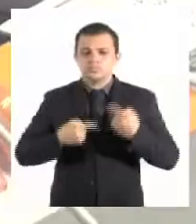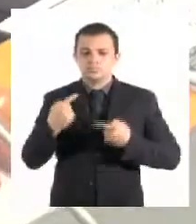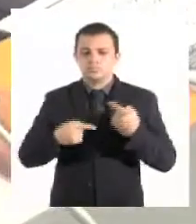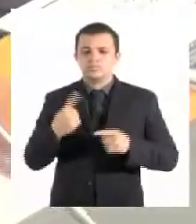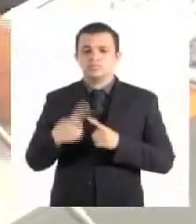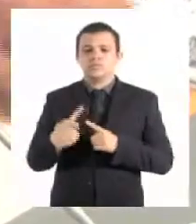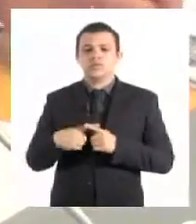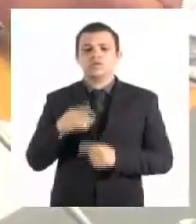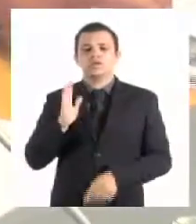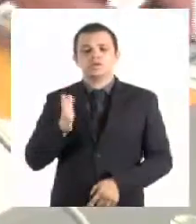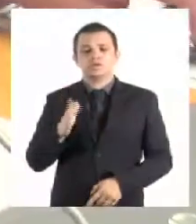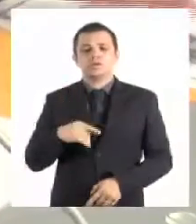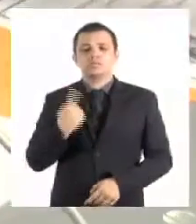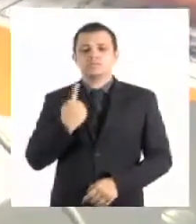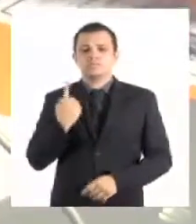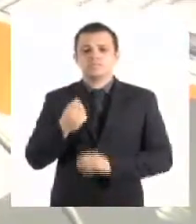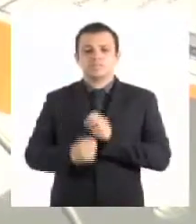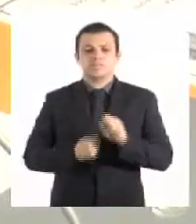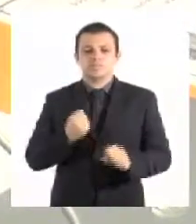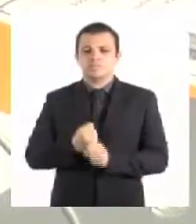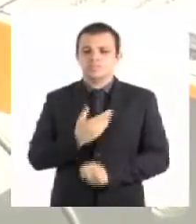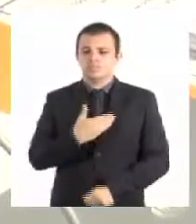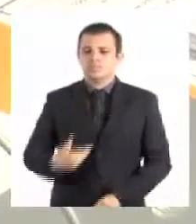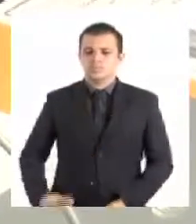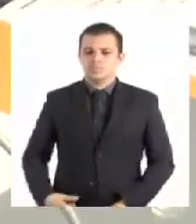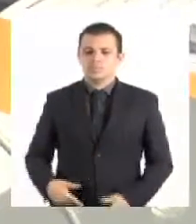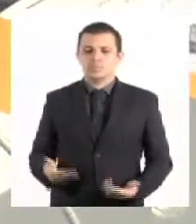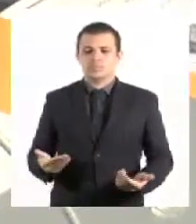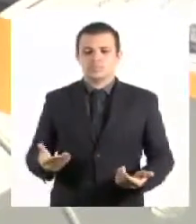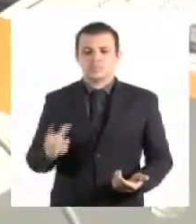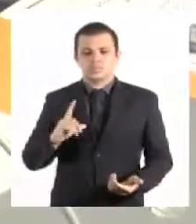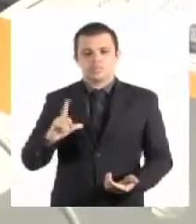ano do governo e sempre